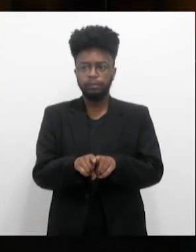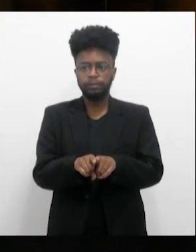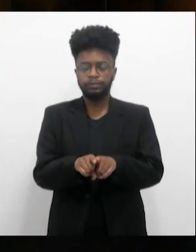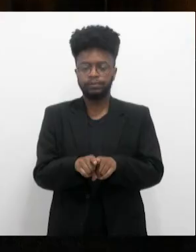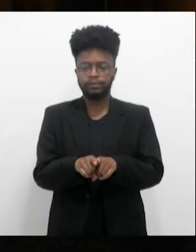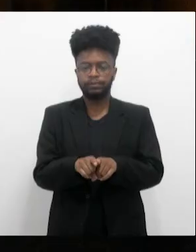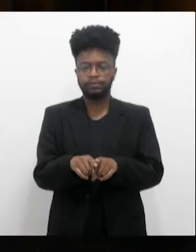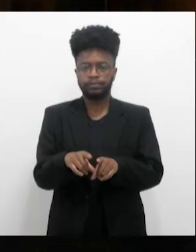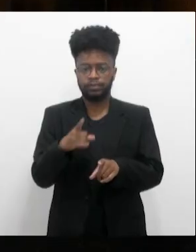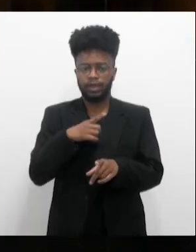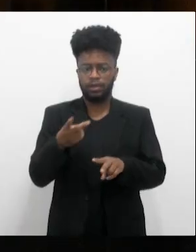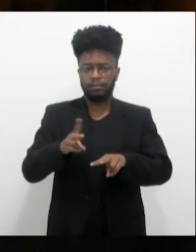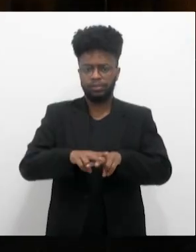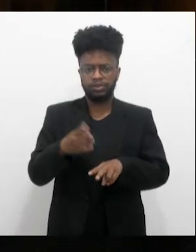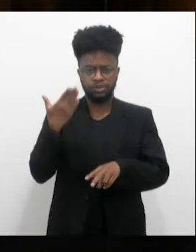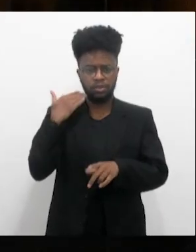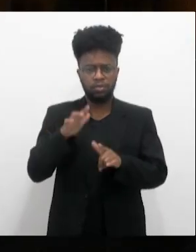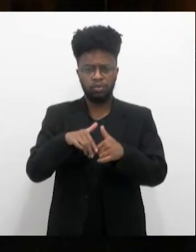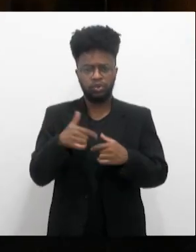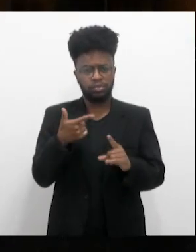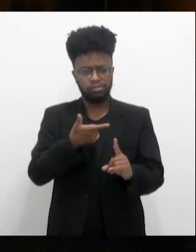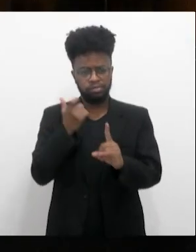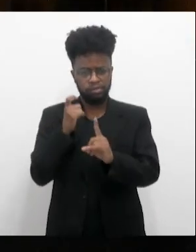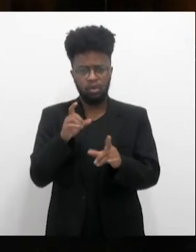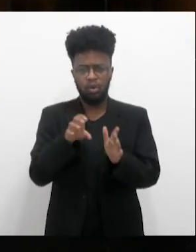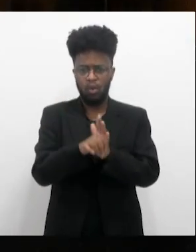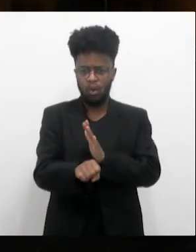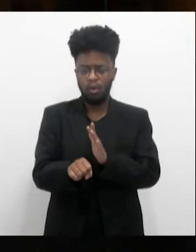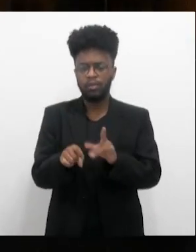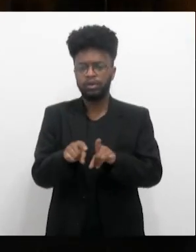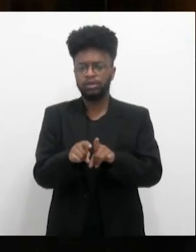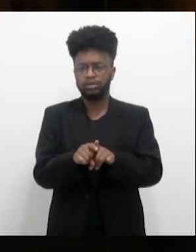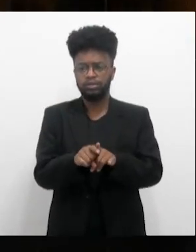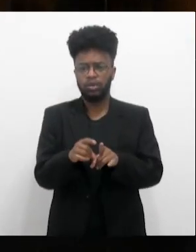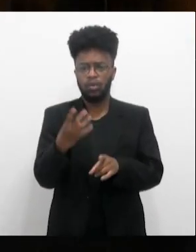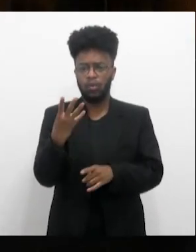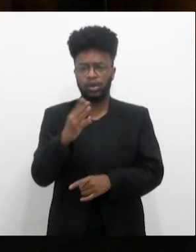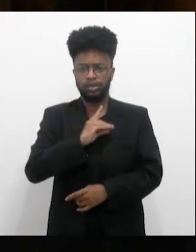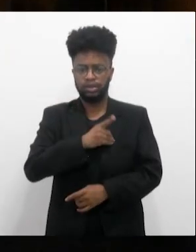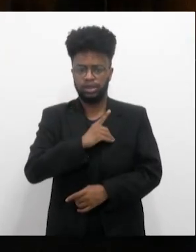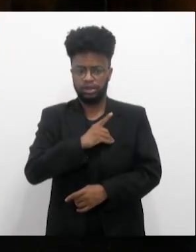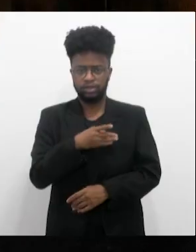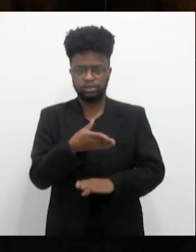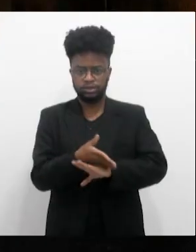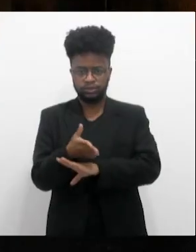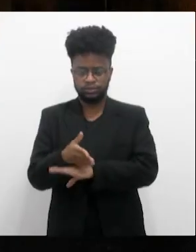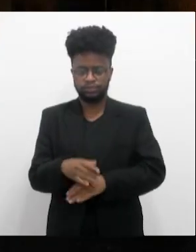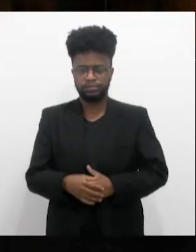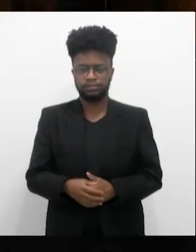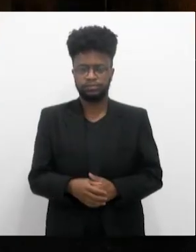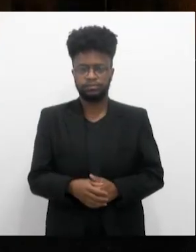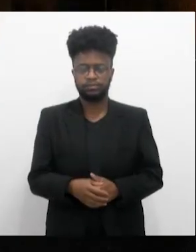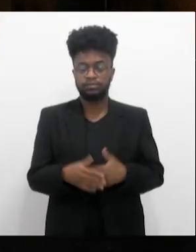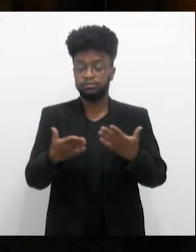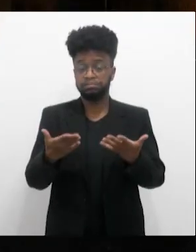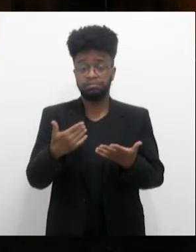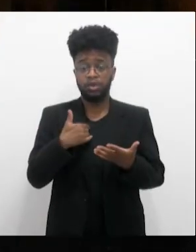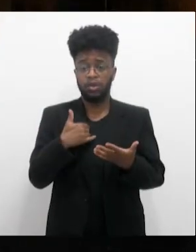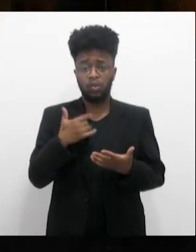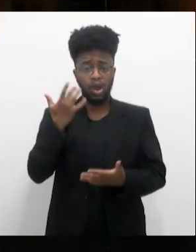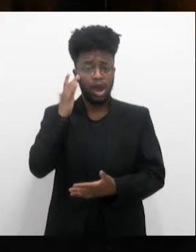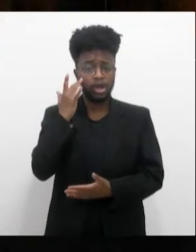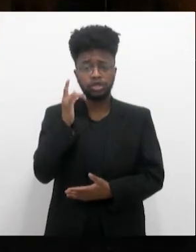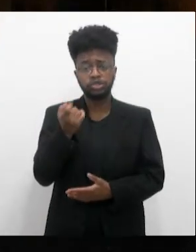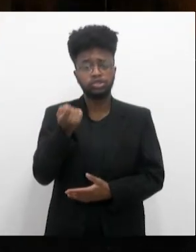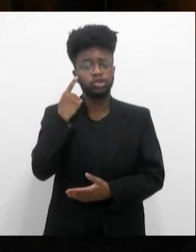tinha uma prisão preventiva por homicídio, latrocínio, 4 delegacias envolvidas. E aí o que me causa mais estranheza, a